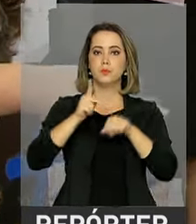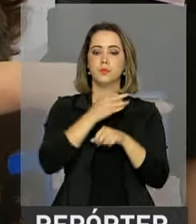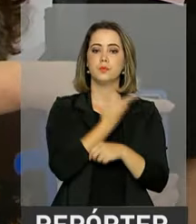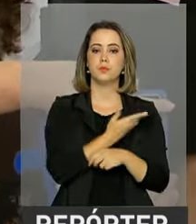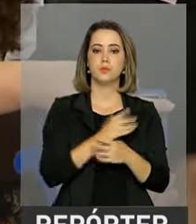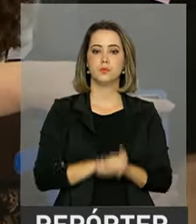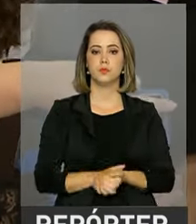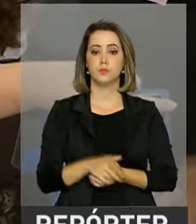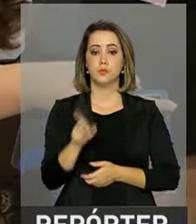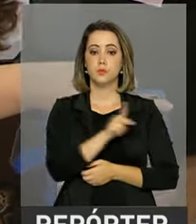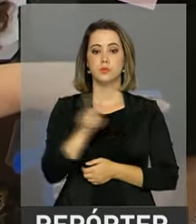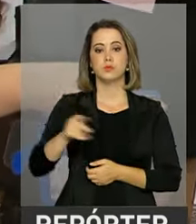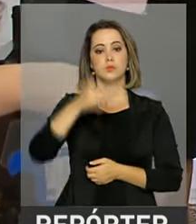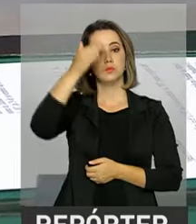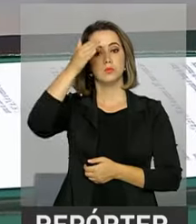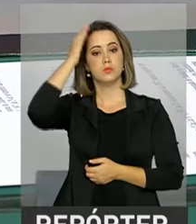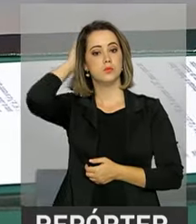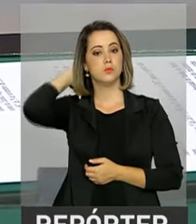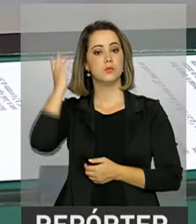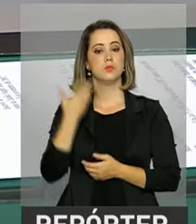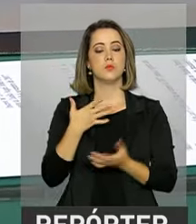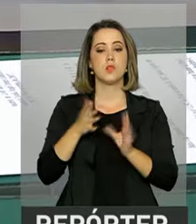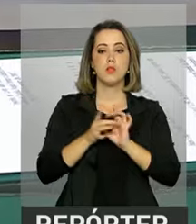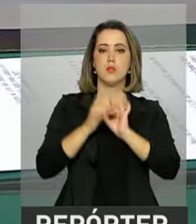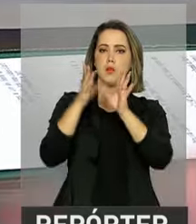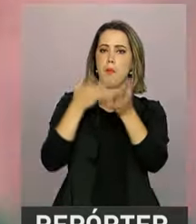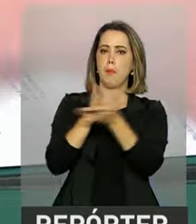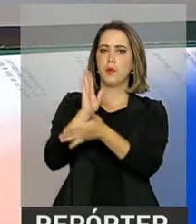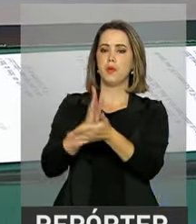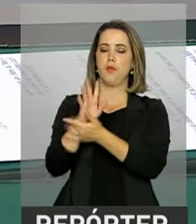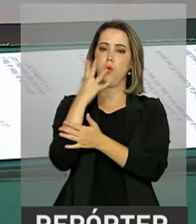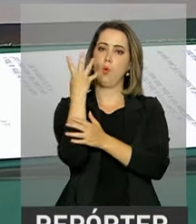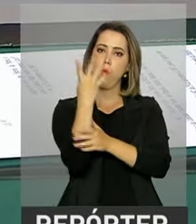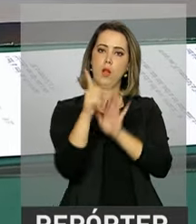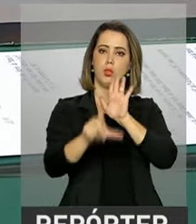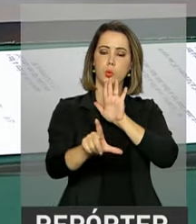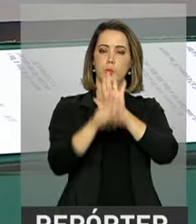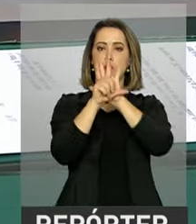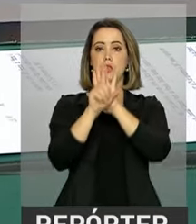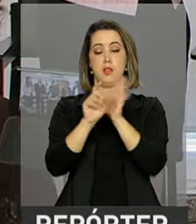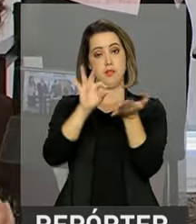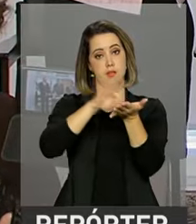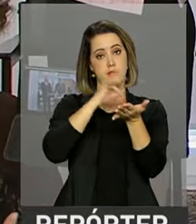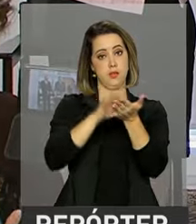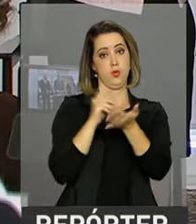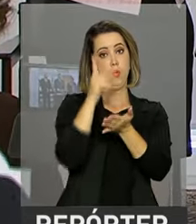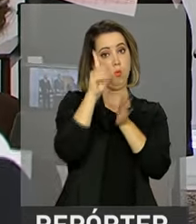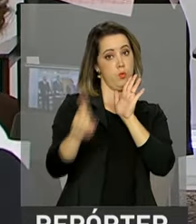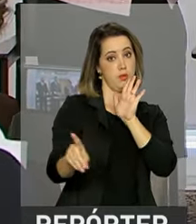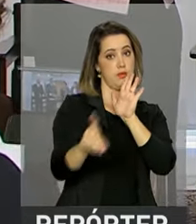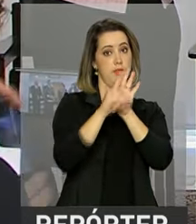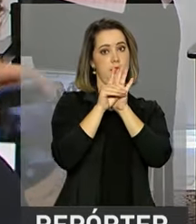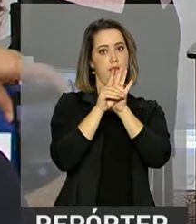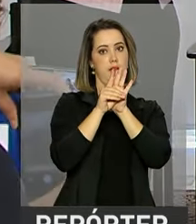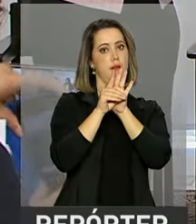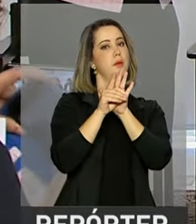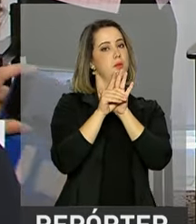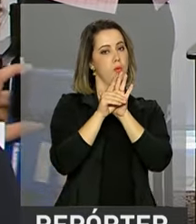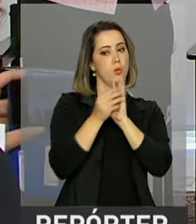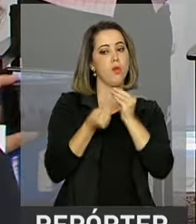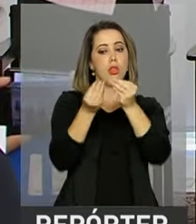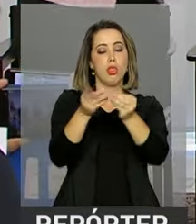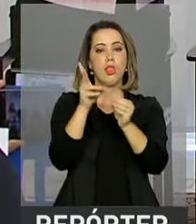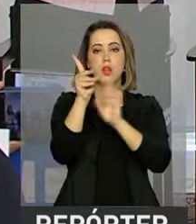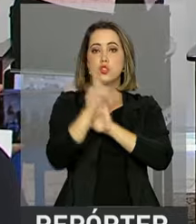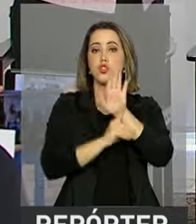O presidente Michel Temer sancionou 4 projetos de lei e assinou um decreto que reforçam direitos das